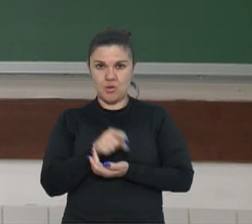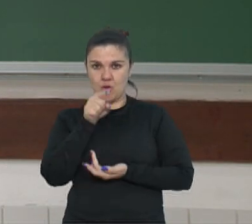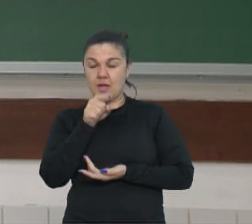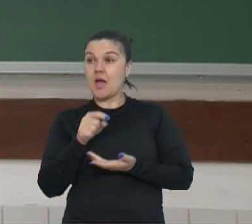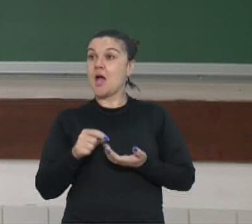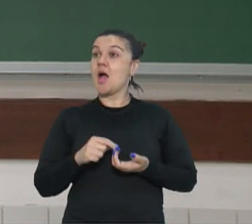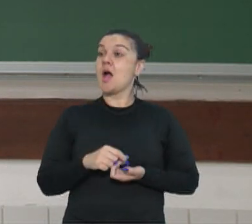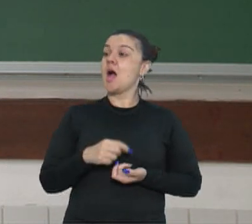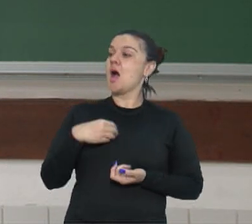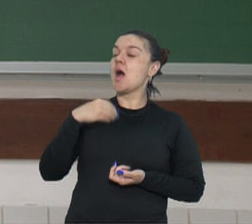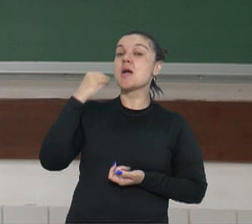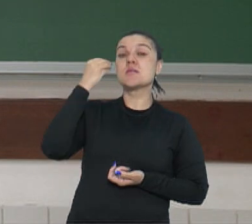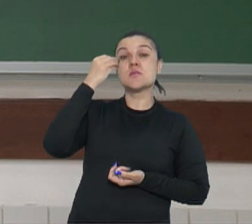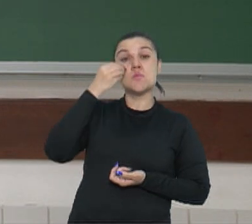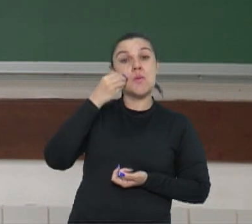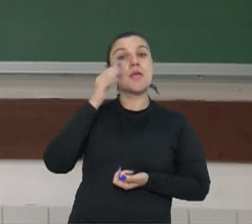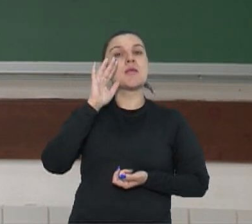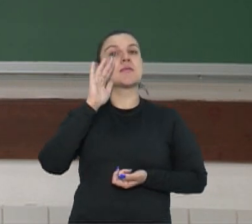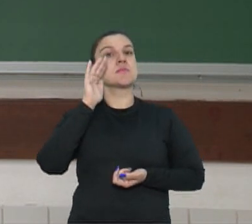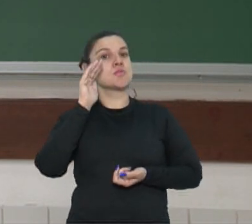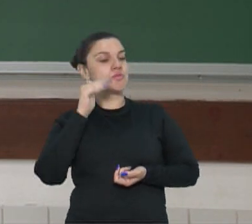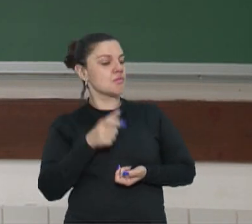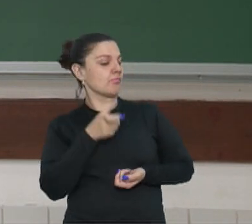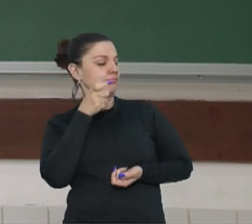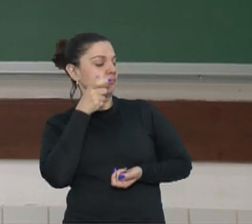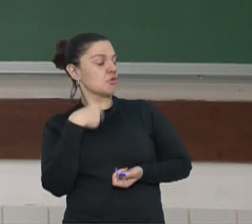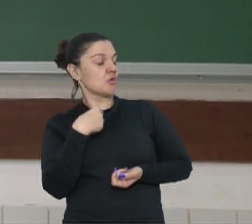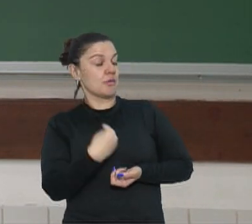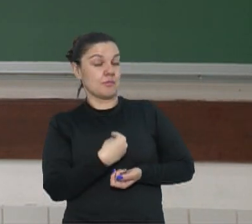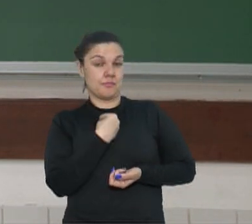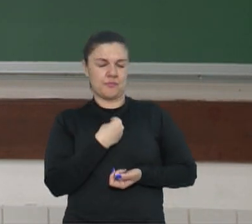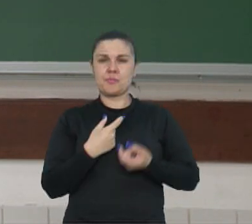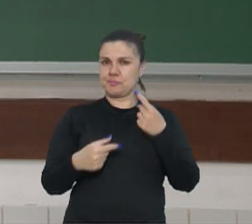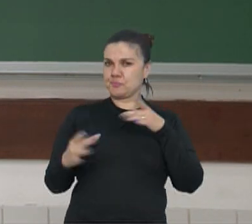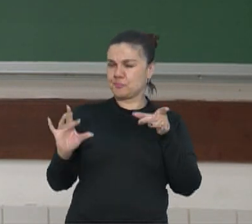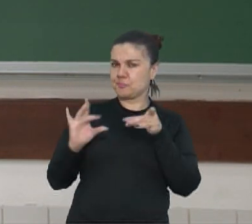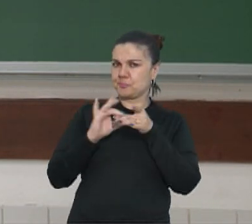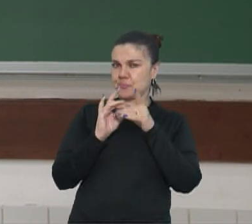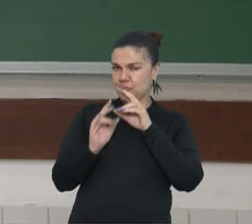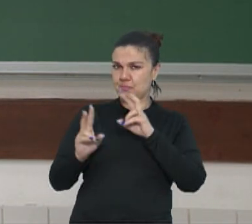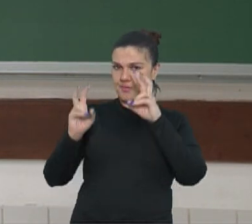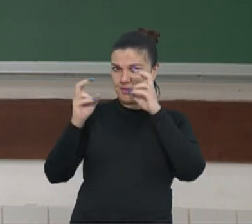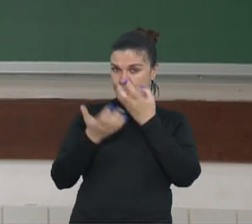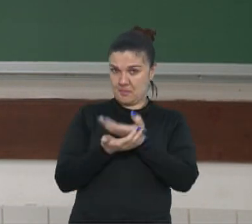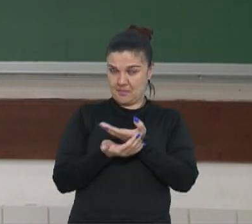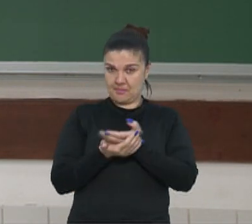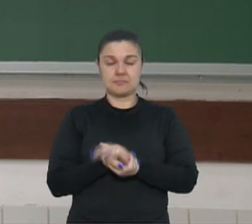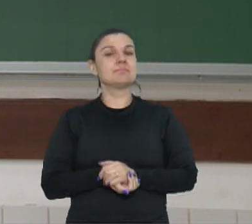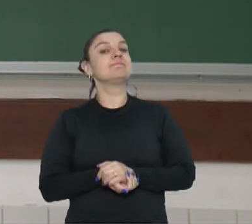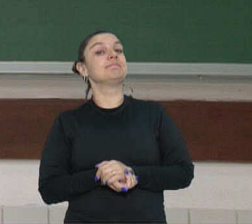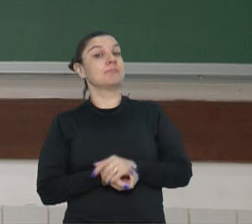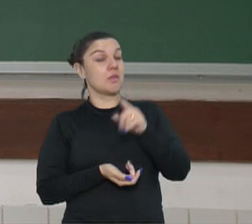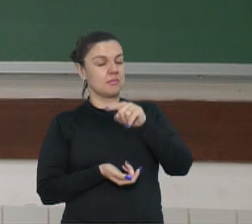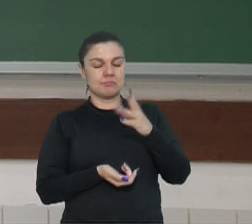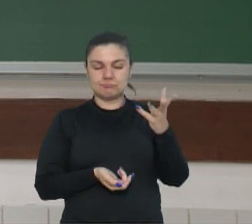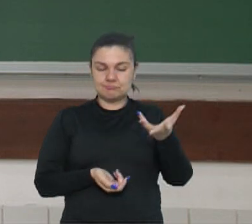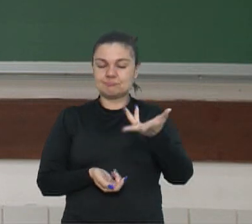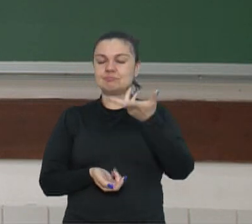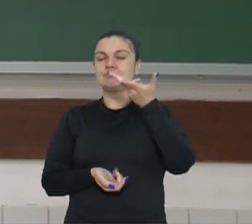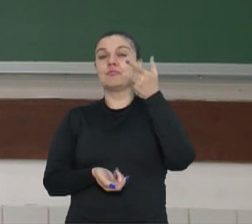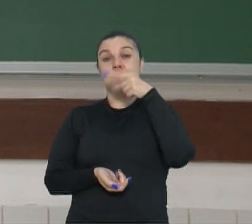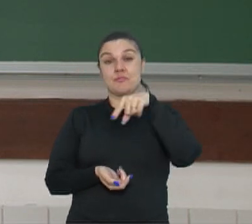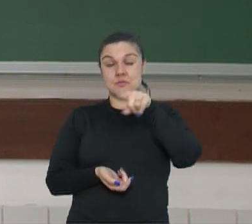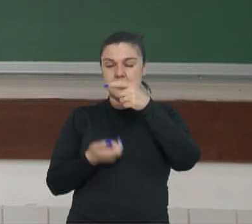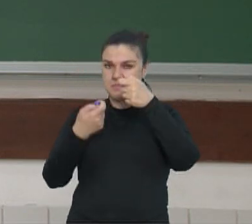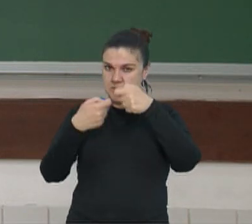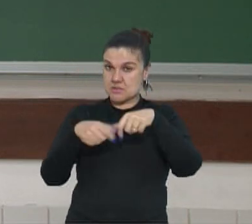contribuindo, levando para ele coisas que você já viveu e que tem a ver com os temas? Pois é, tudo isso é maravilhoso se você puder